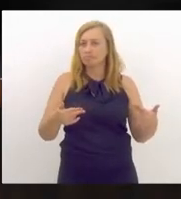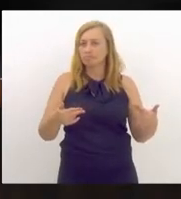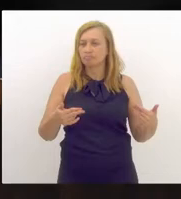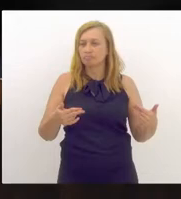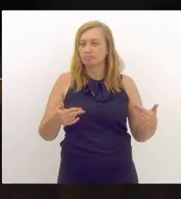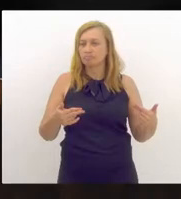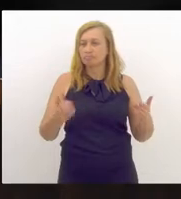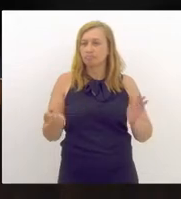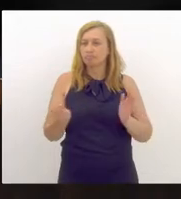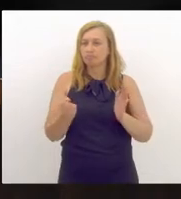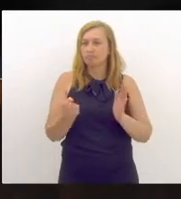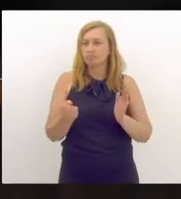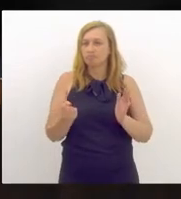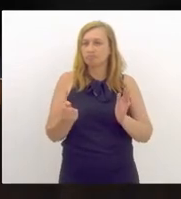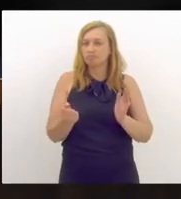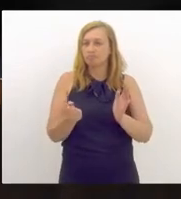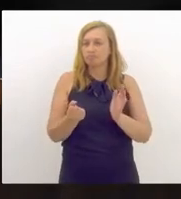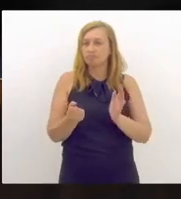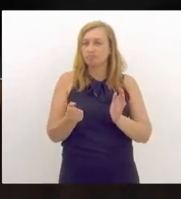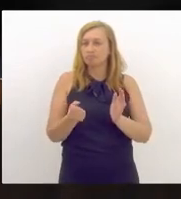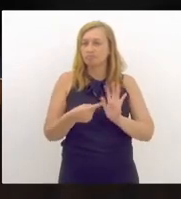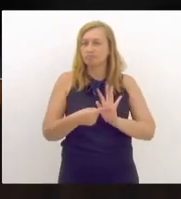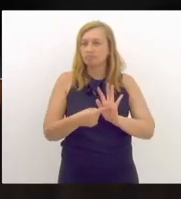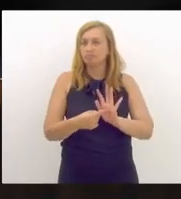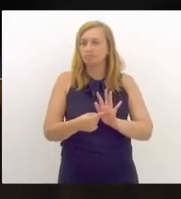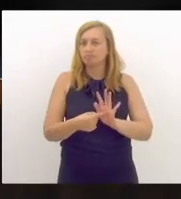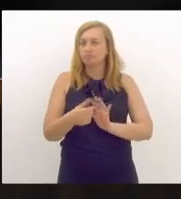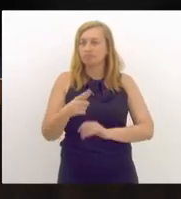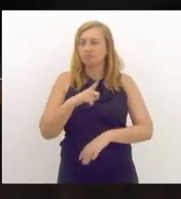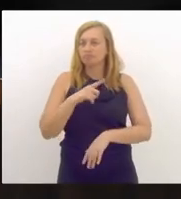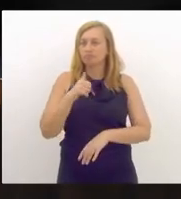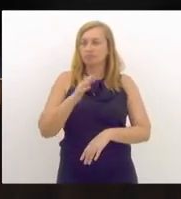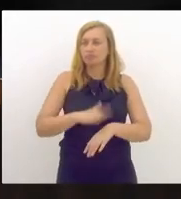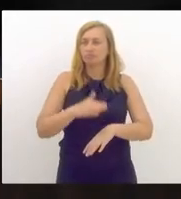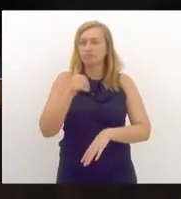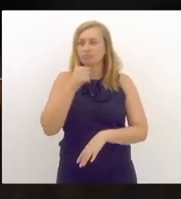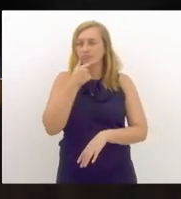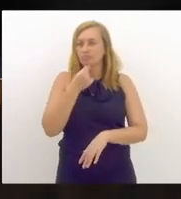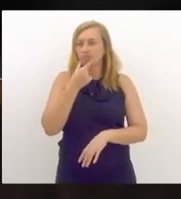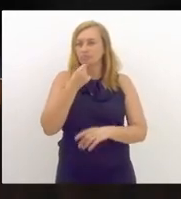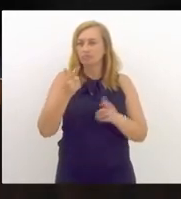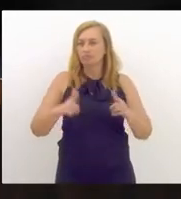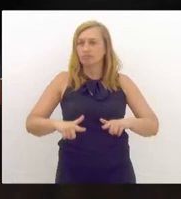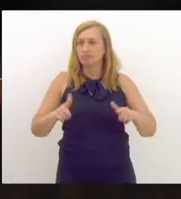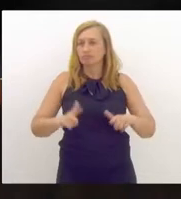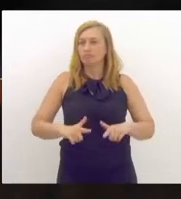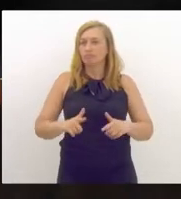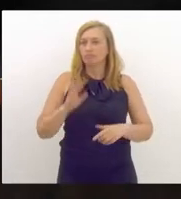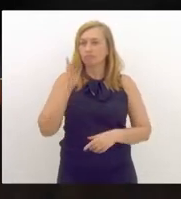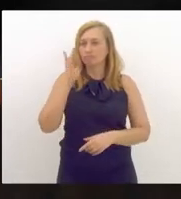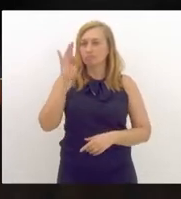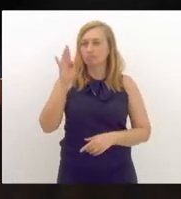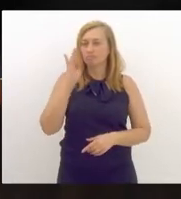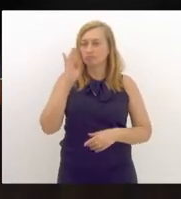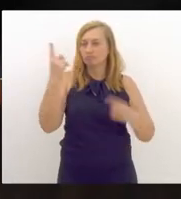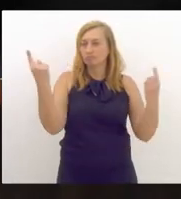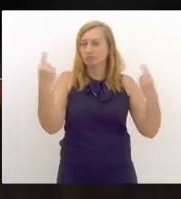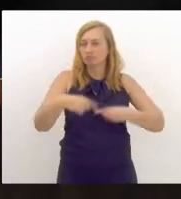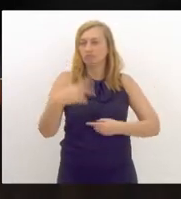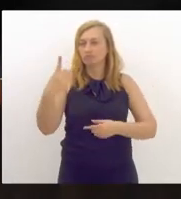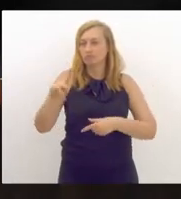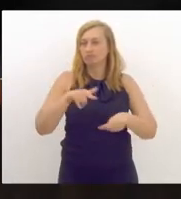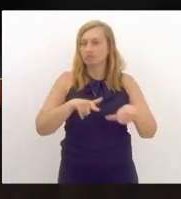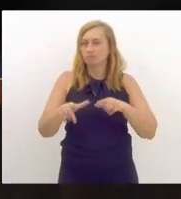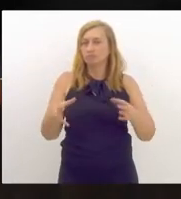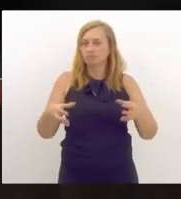que a masculinidade tem na sua vertente mais tóxica Então imagina quais tenham sido os desafios do seu trabalho